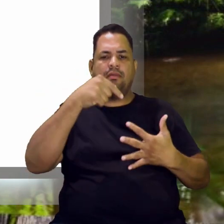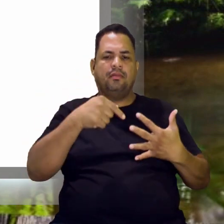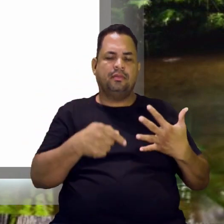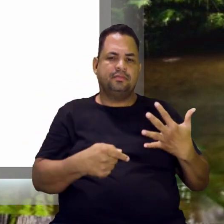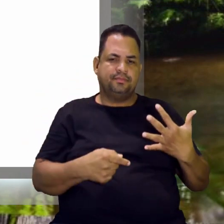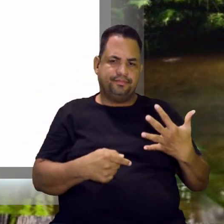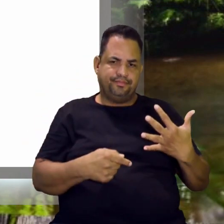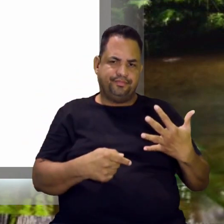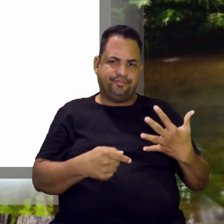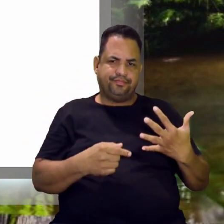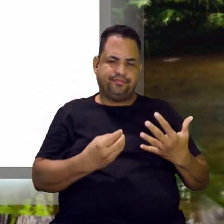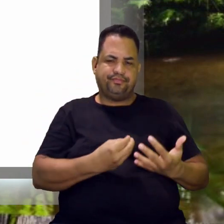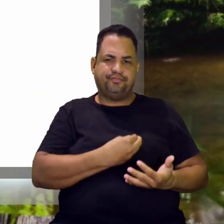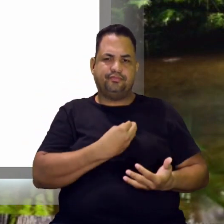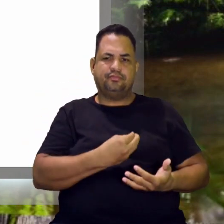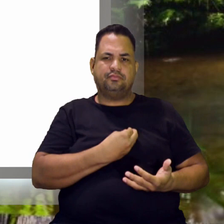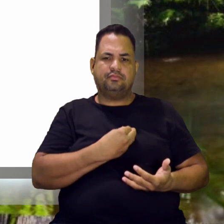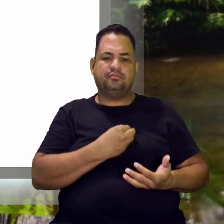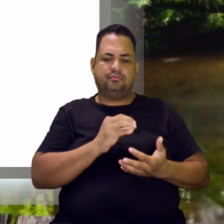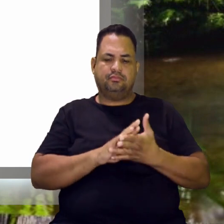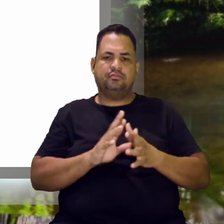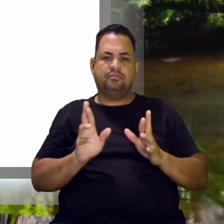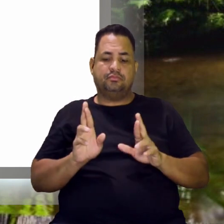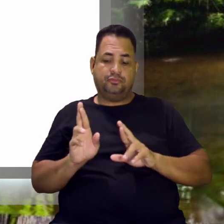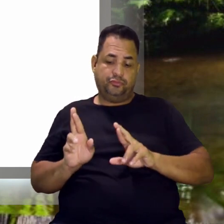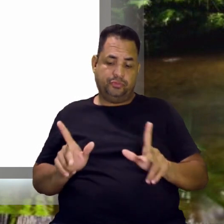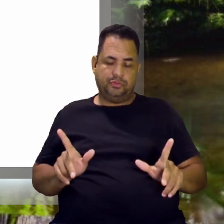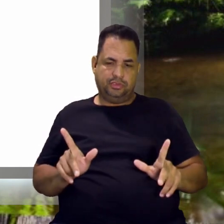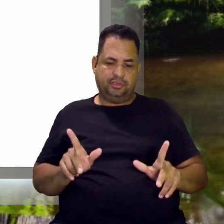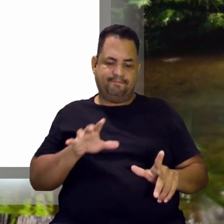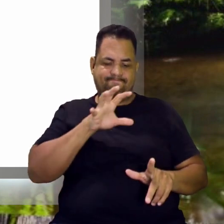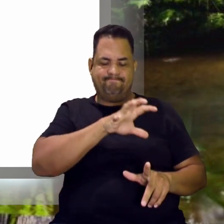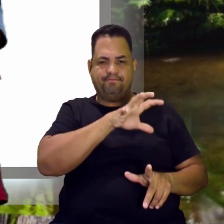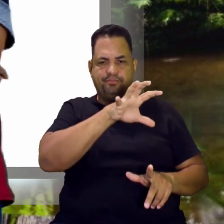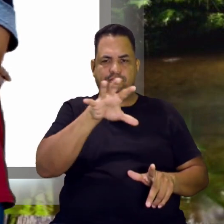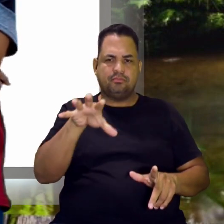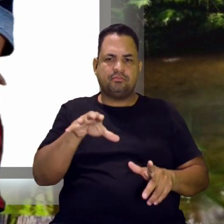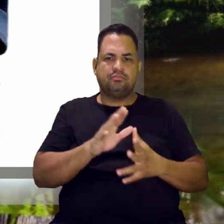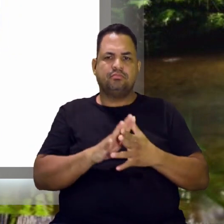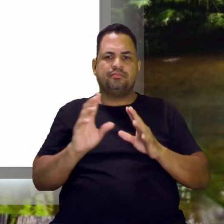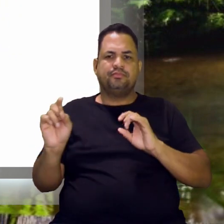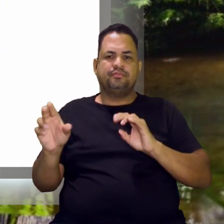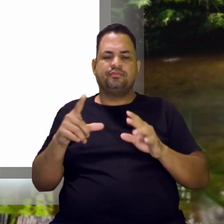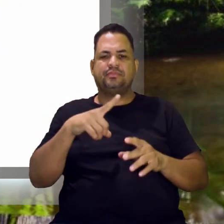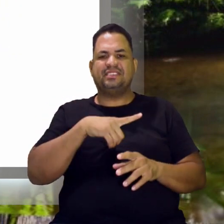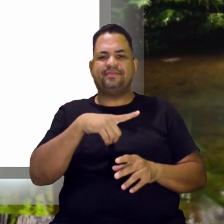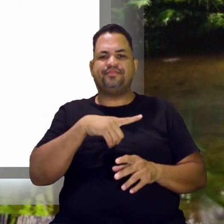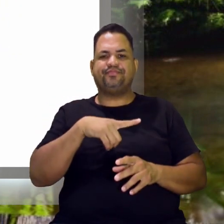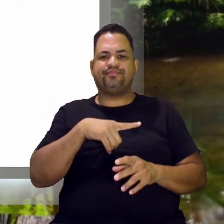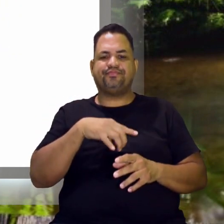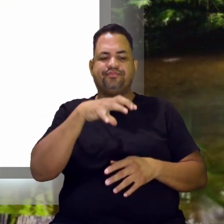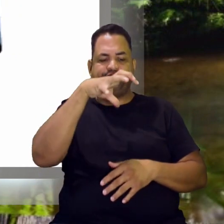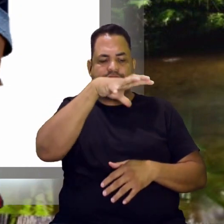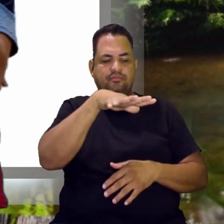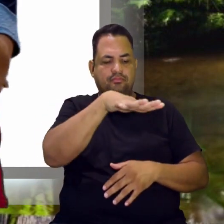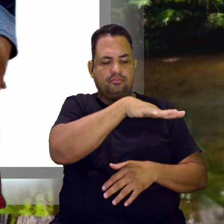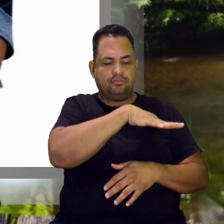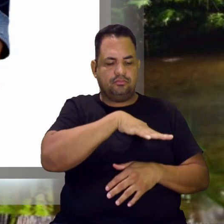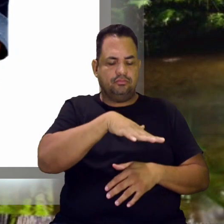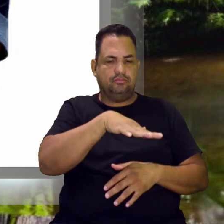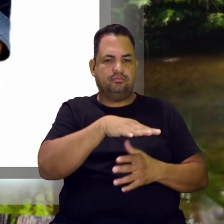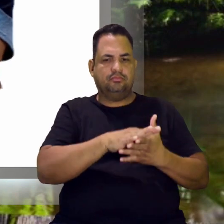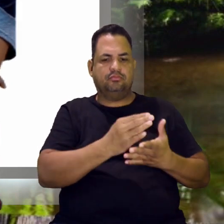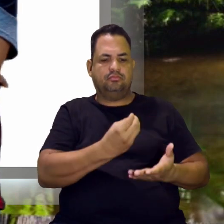espécie vive de uma determinada forma. Cada espécie tem um determinado habitat,